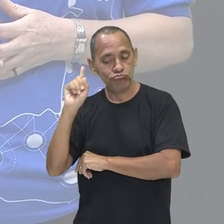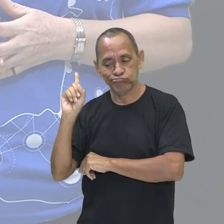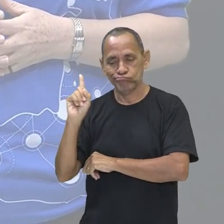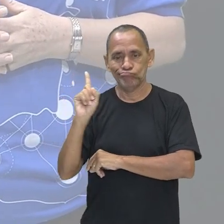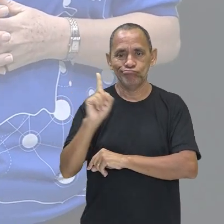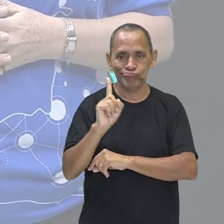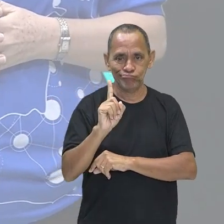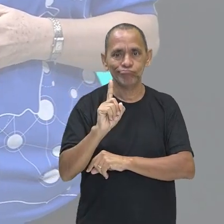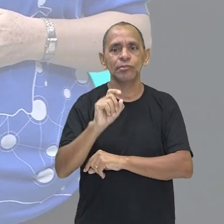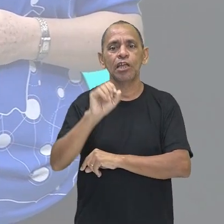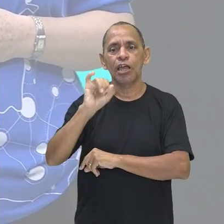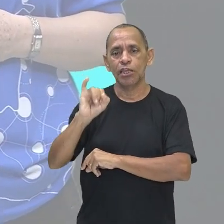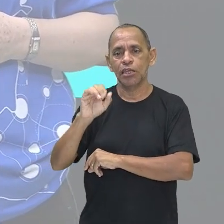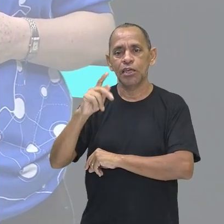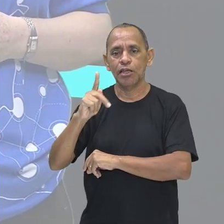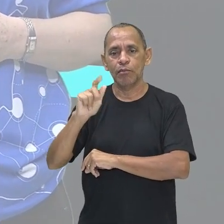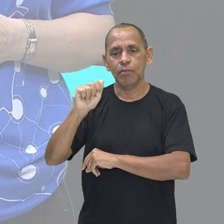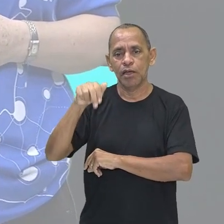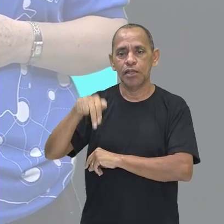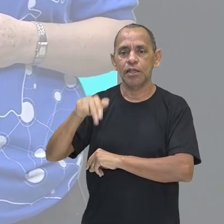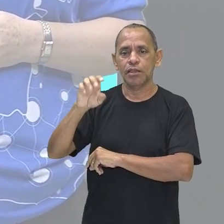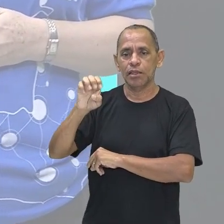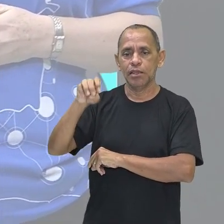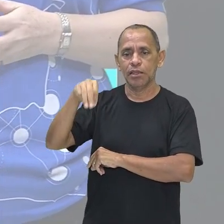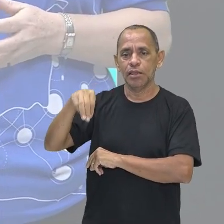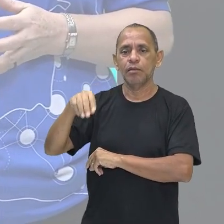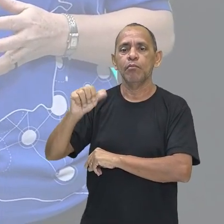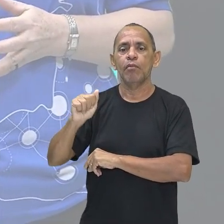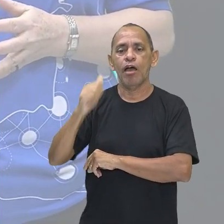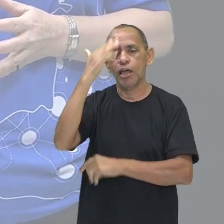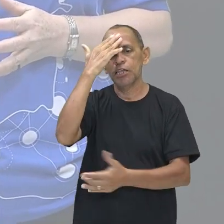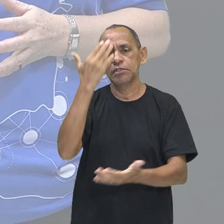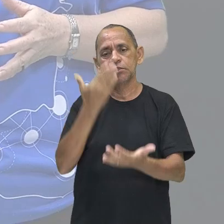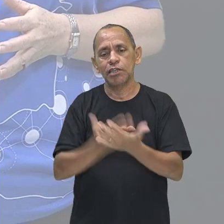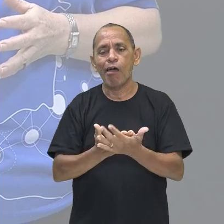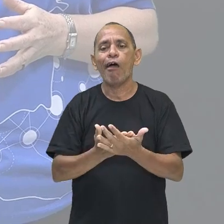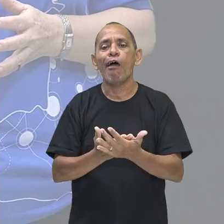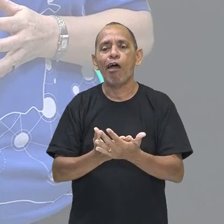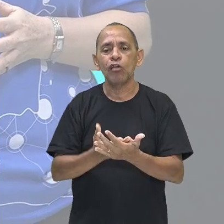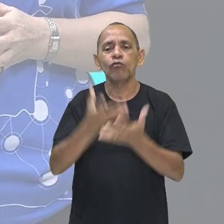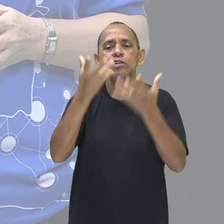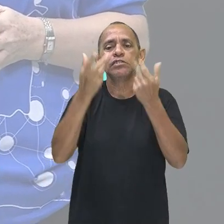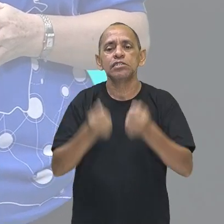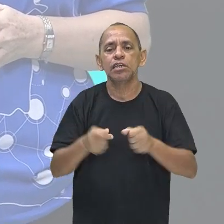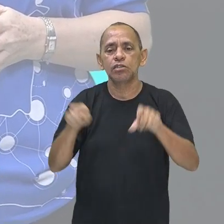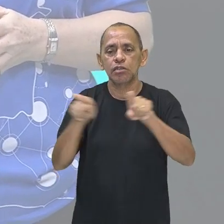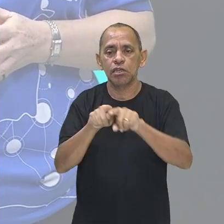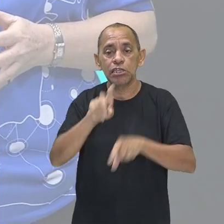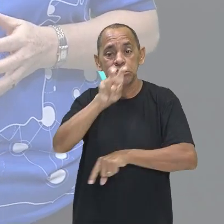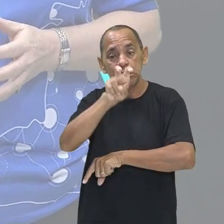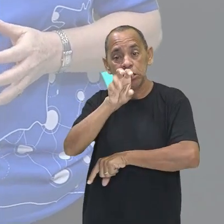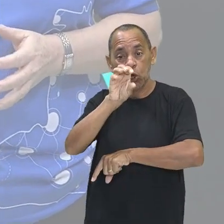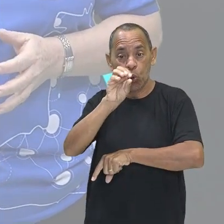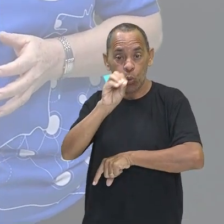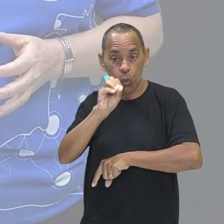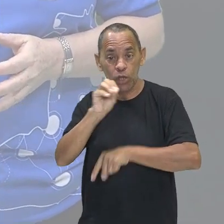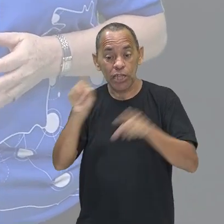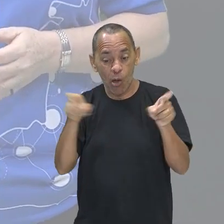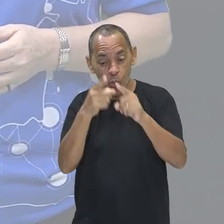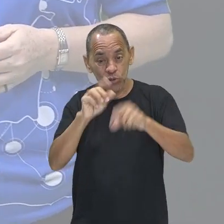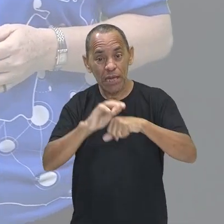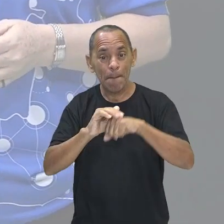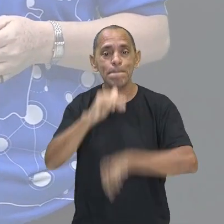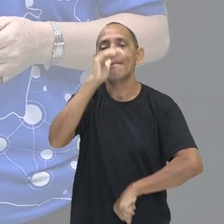considerada pela Biblioteca do Congresso norte-americano como uma das 50 grandes obras musicais da